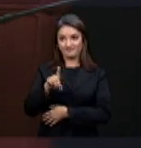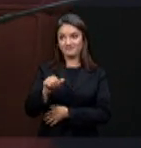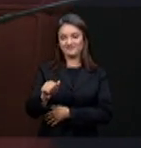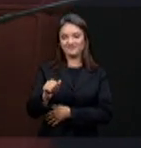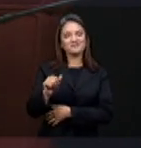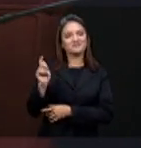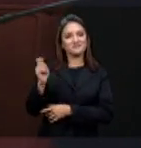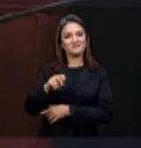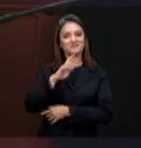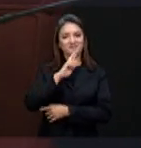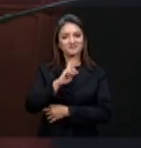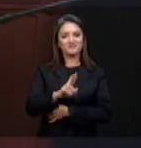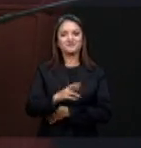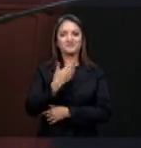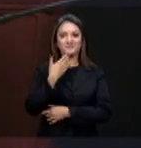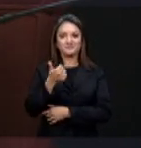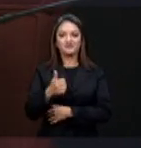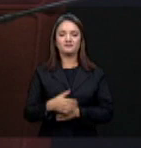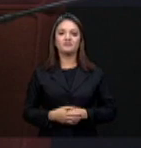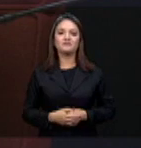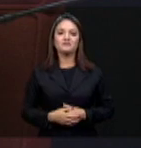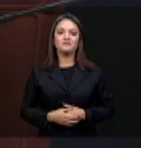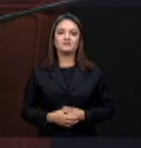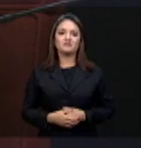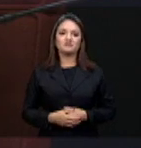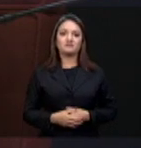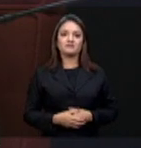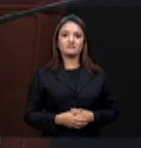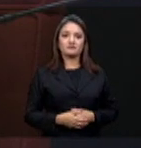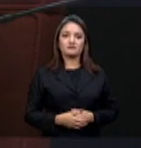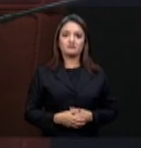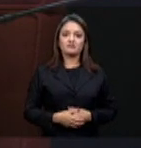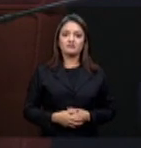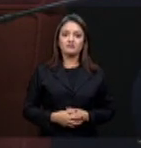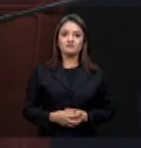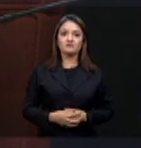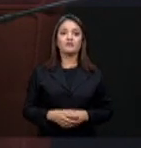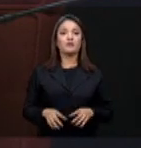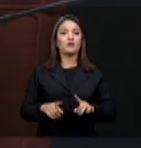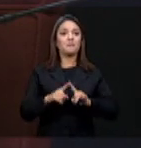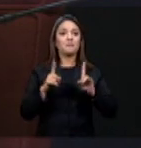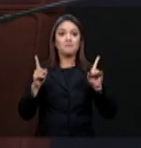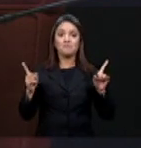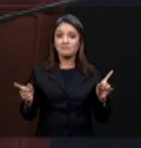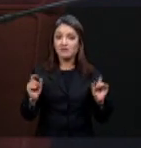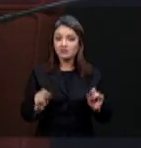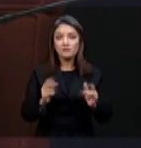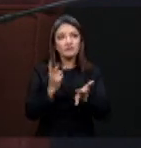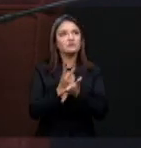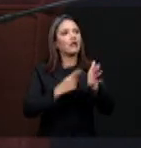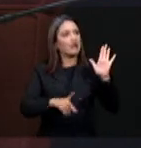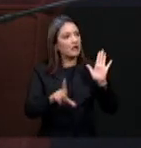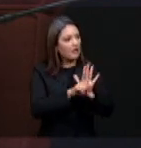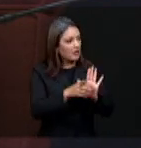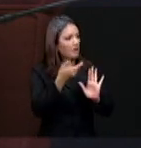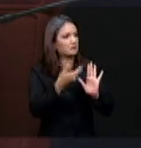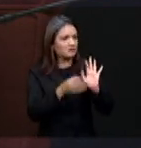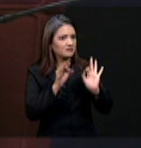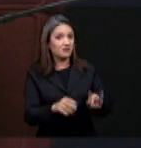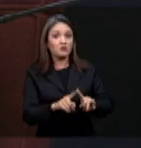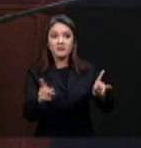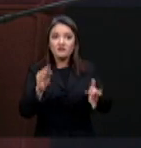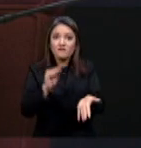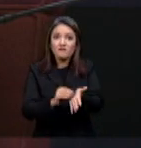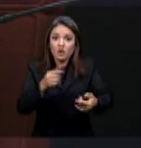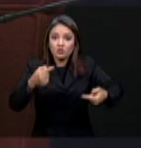vai poder analisar isso bastante mas ainda que tudo isso seja absolutamente correto legitime prioritário não foi debatido